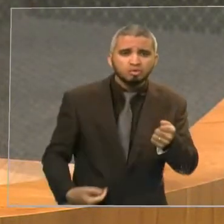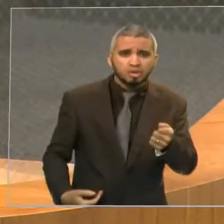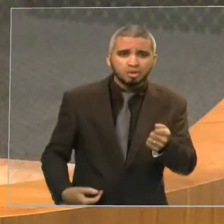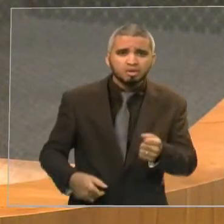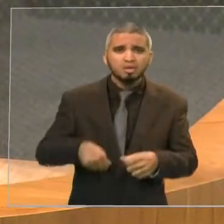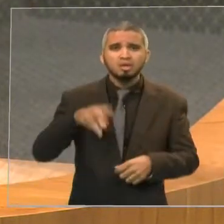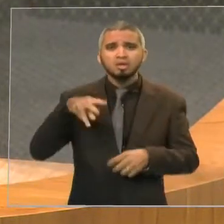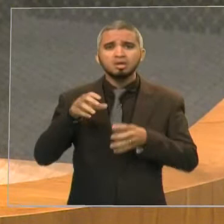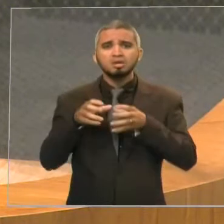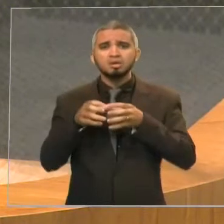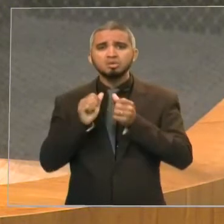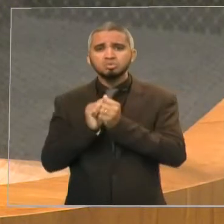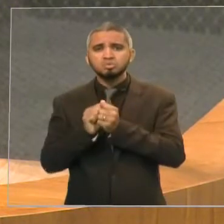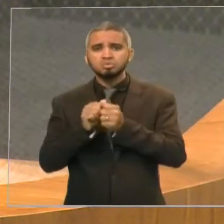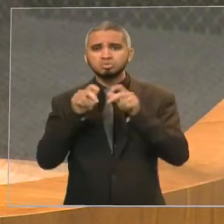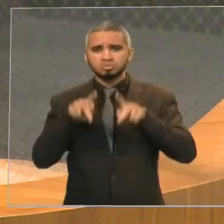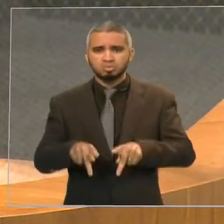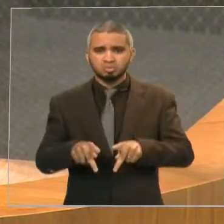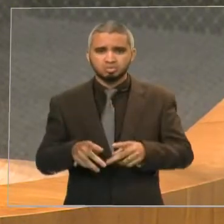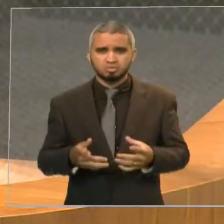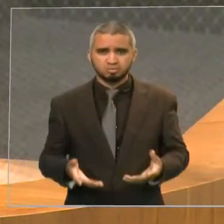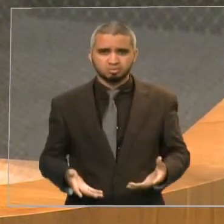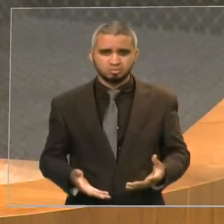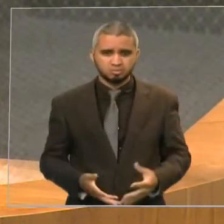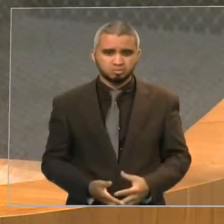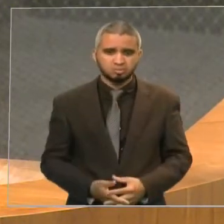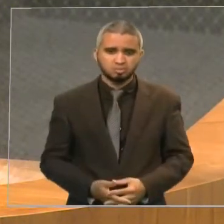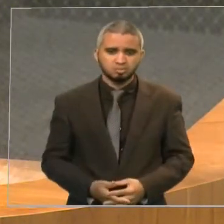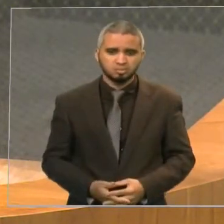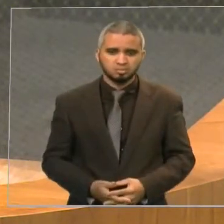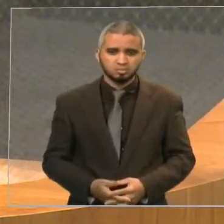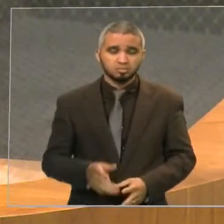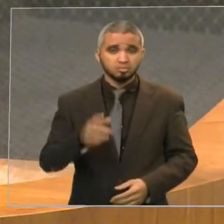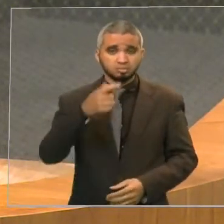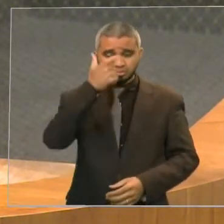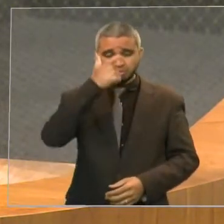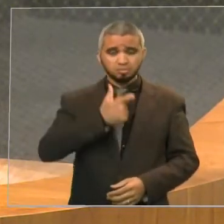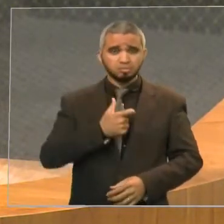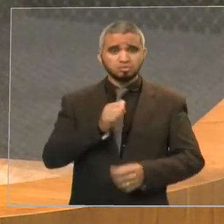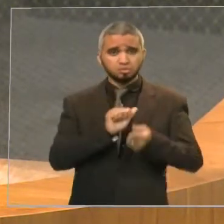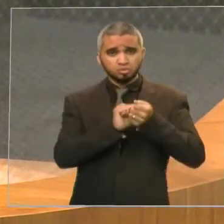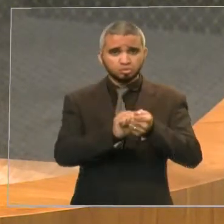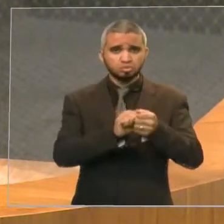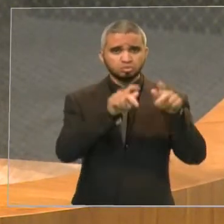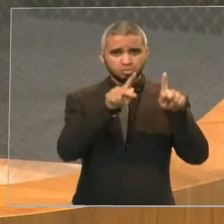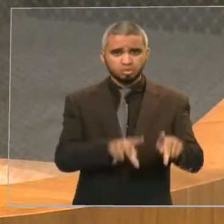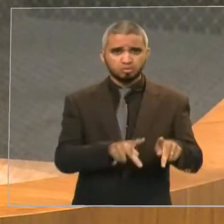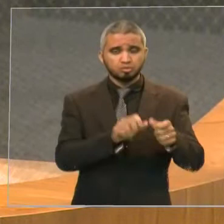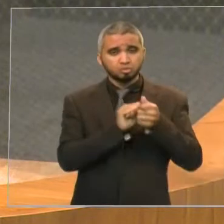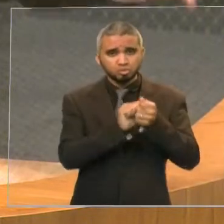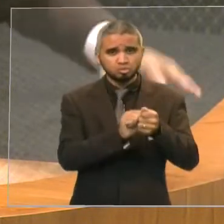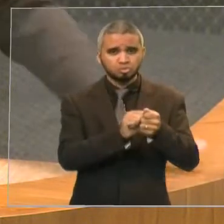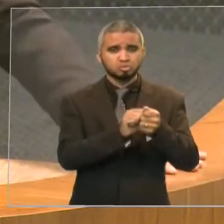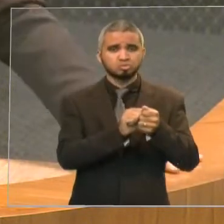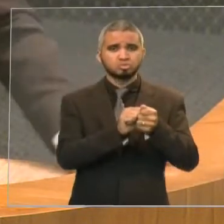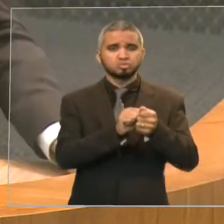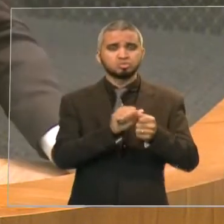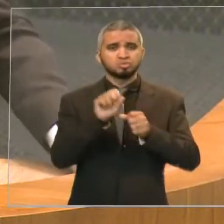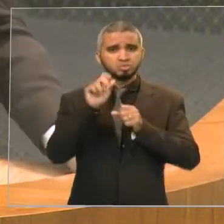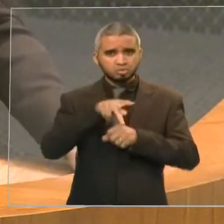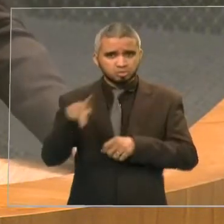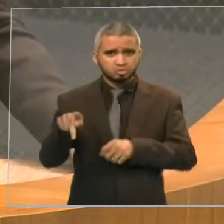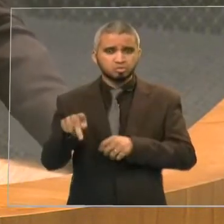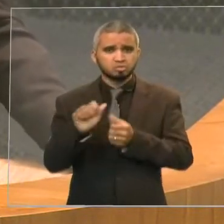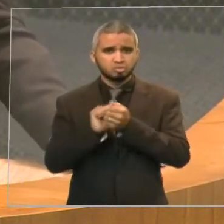do governo do estado. Nós estamos do lado do povo, do lado da educação e do lado dos